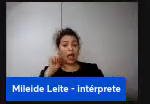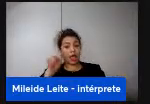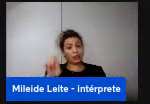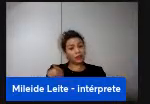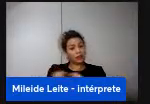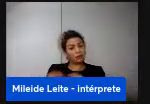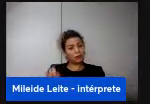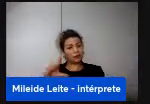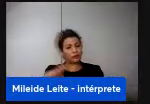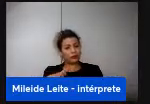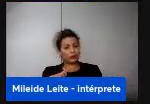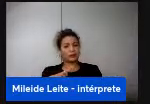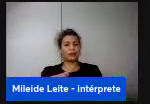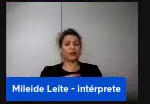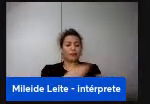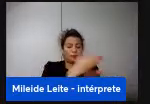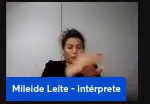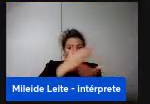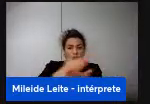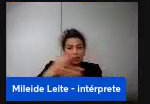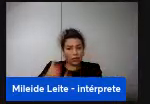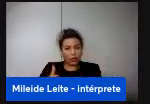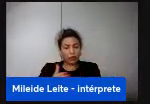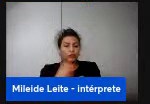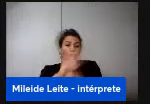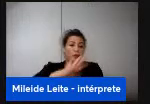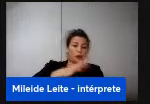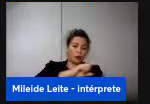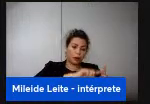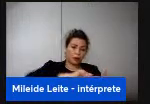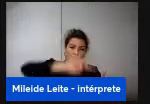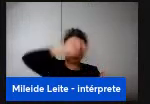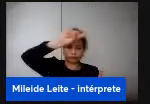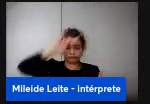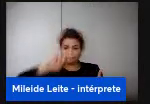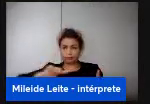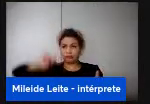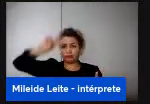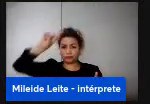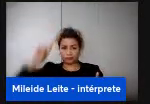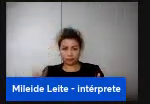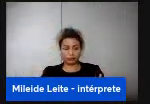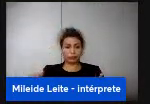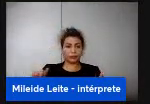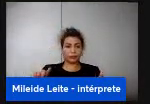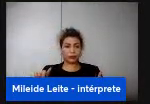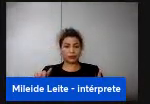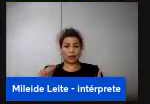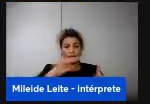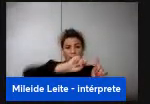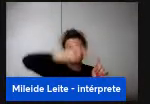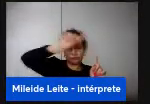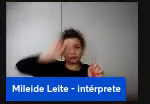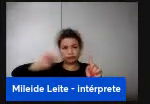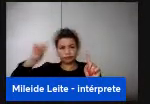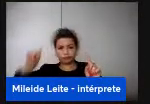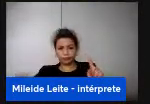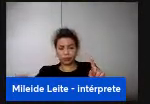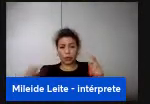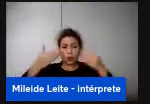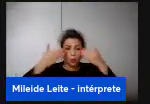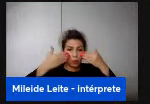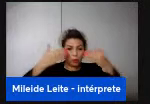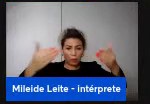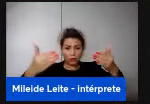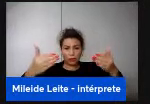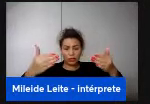a distribuição de probabilidade a priori, né? Que a minha, os esquemas mentais, né? O modelo interno